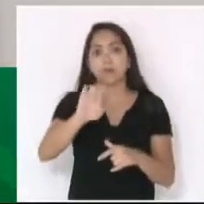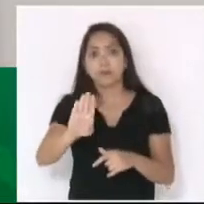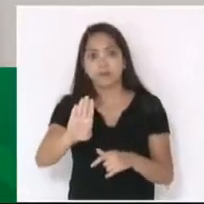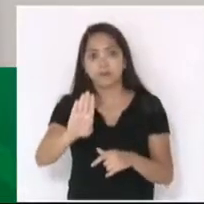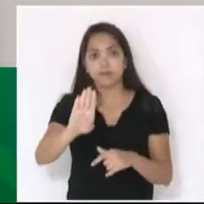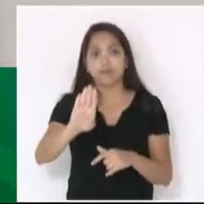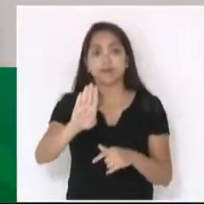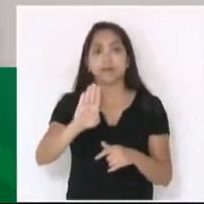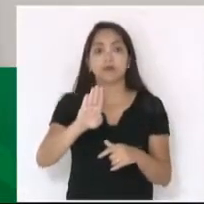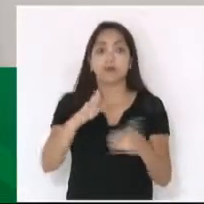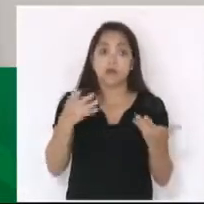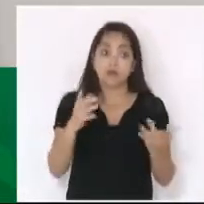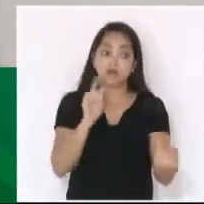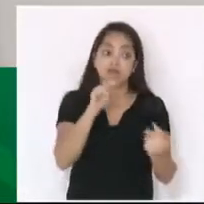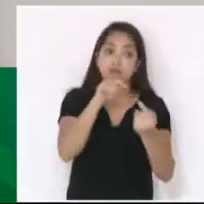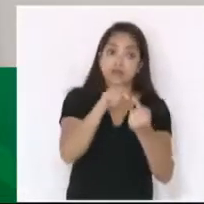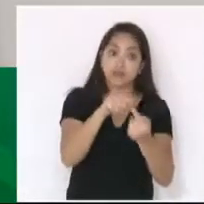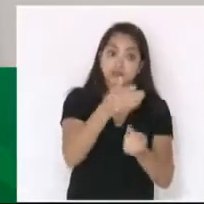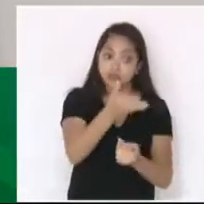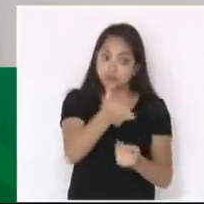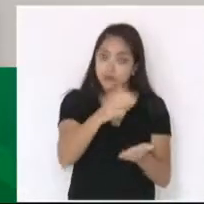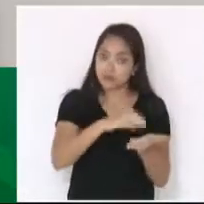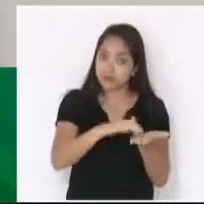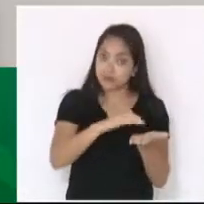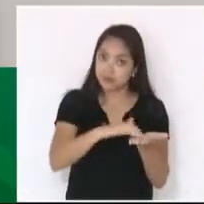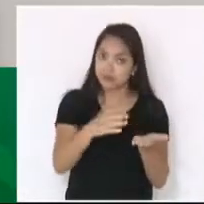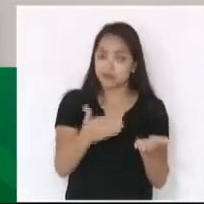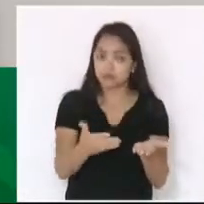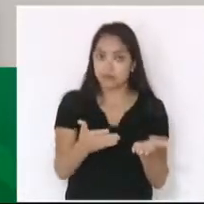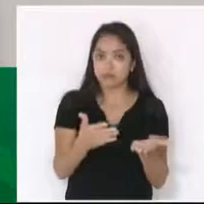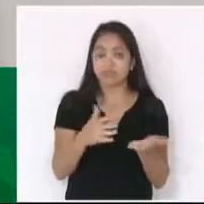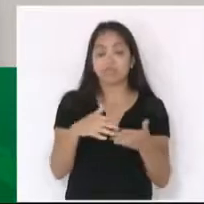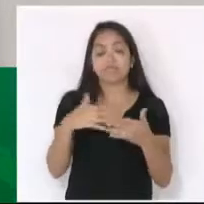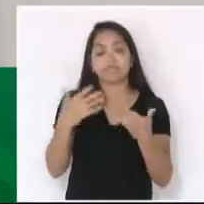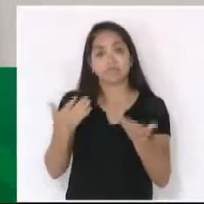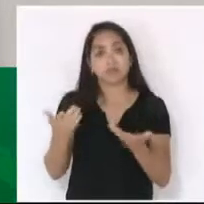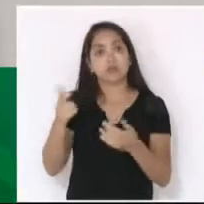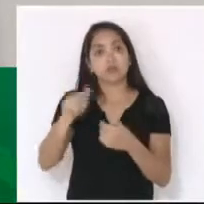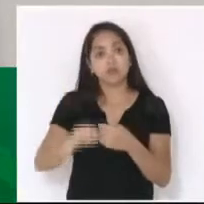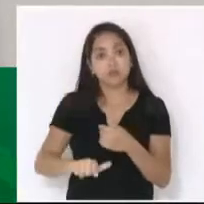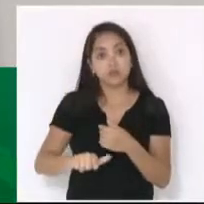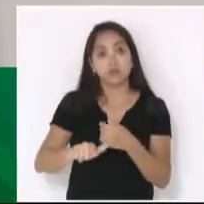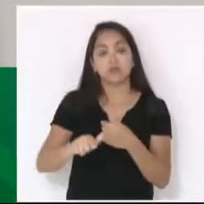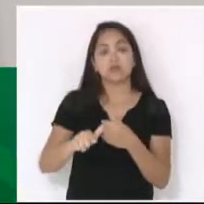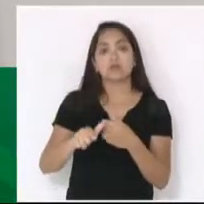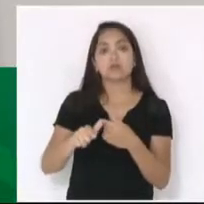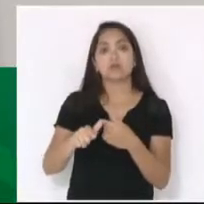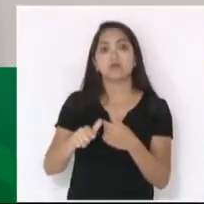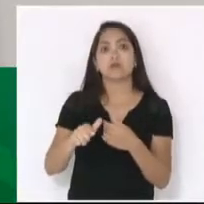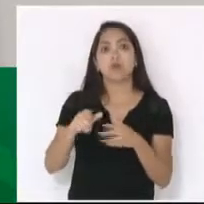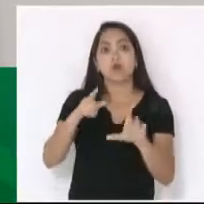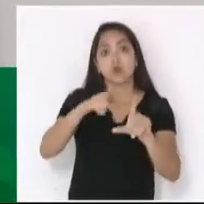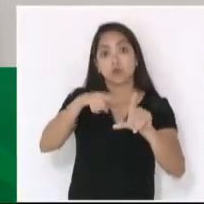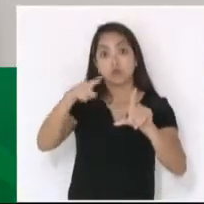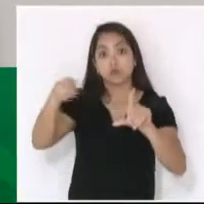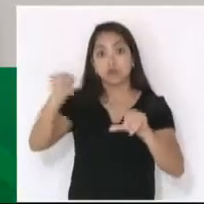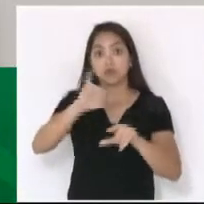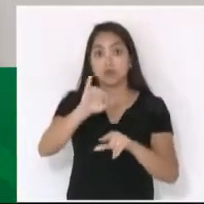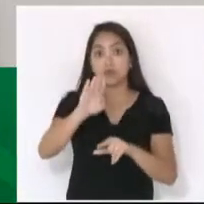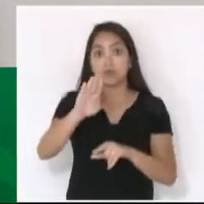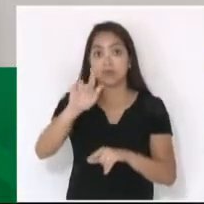essa a função das regionais entretanto novamente os os dados do IBGE